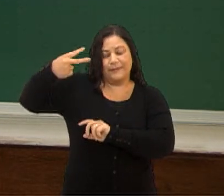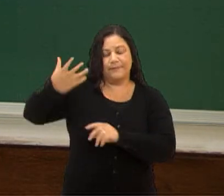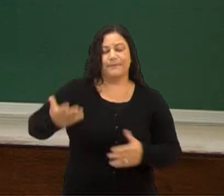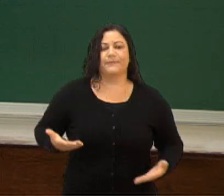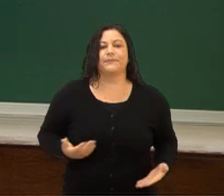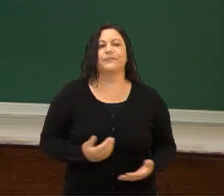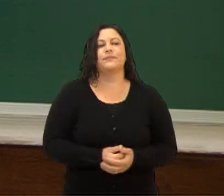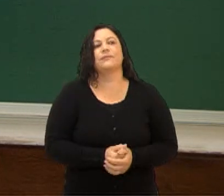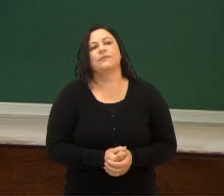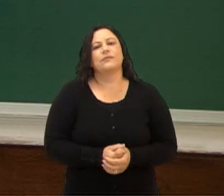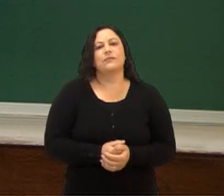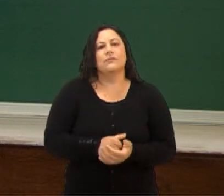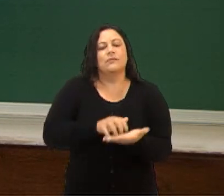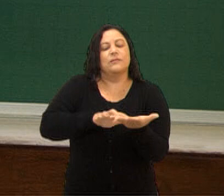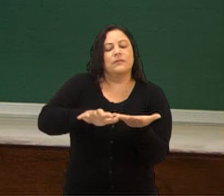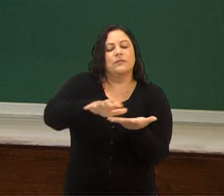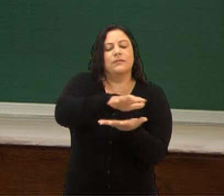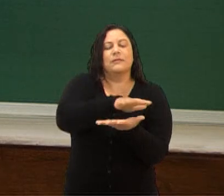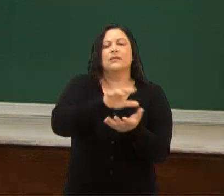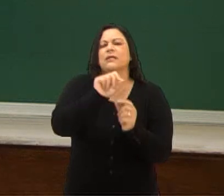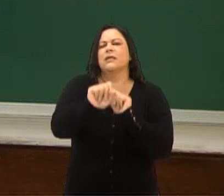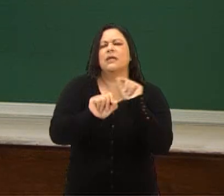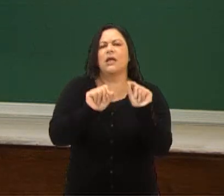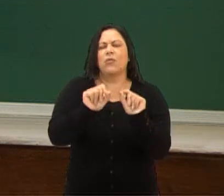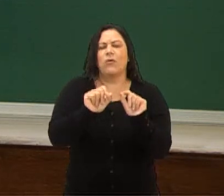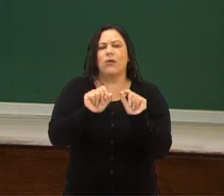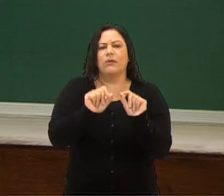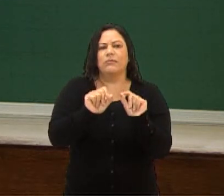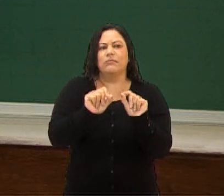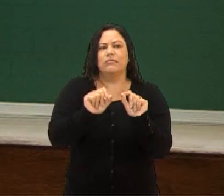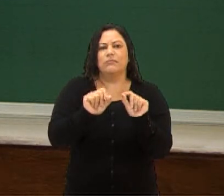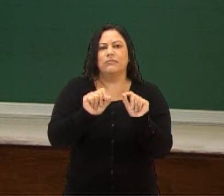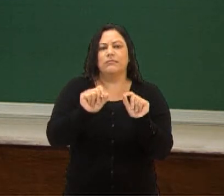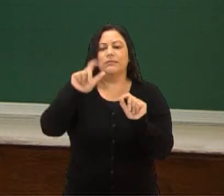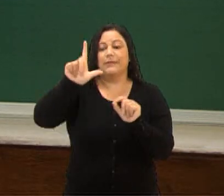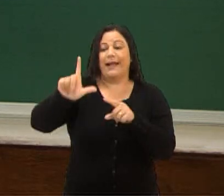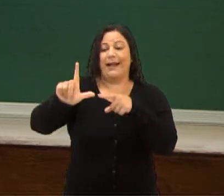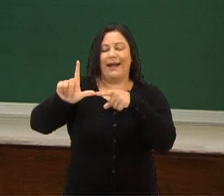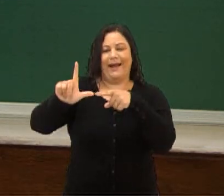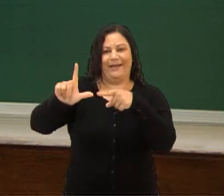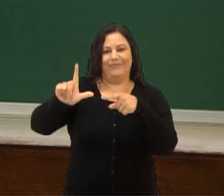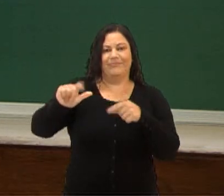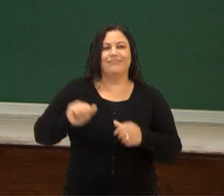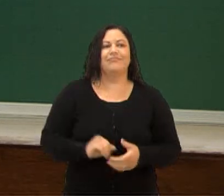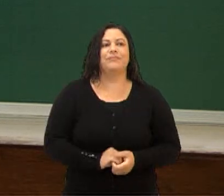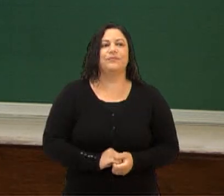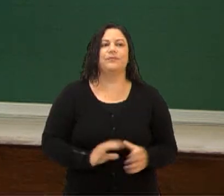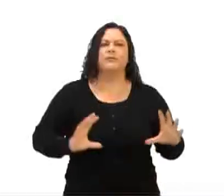da superfície lateral, essa área, para poder somar. Então, lá, calculando aqui a área